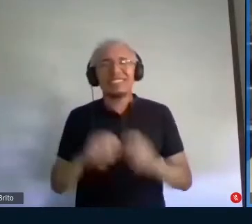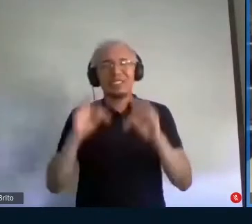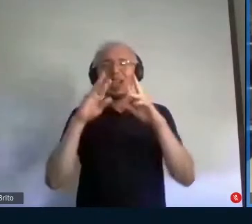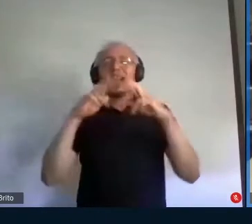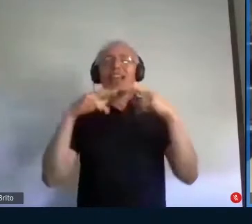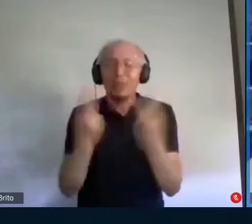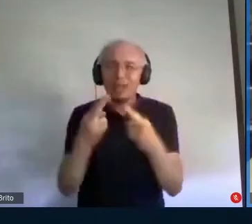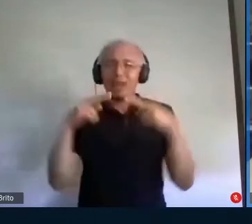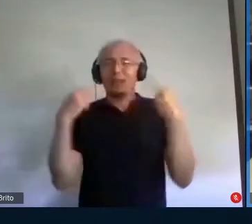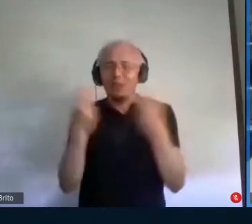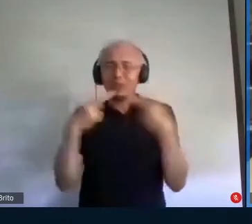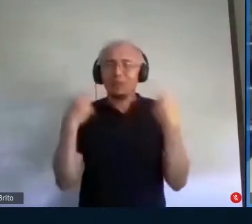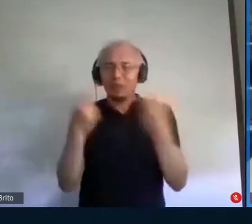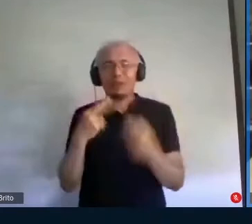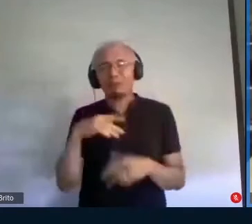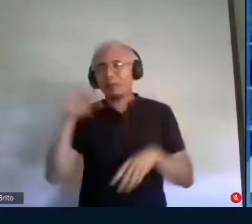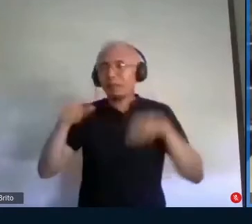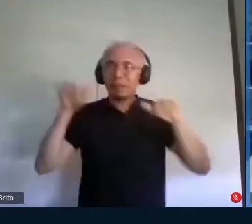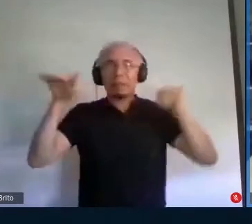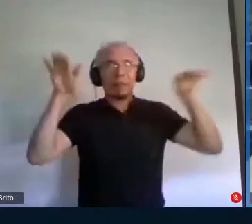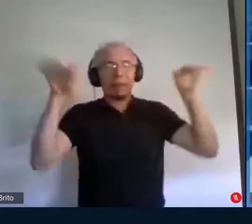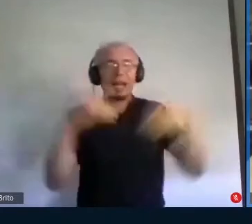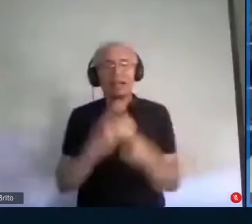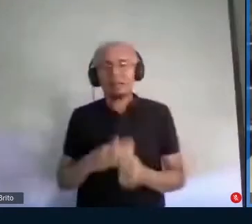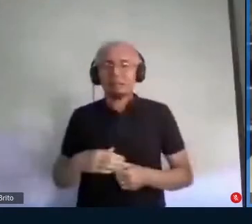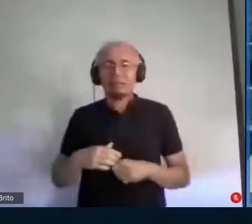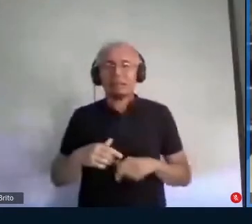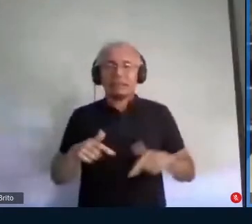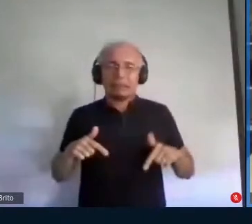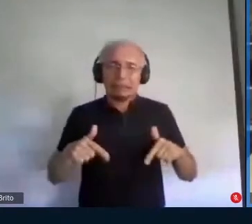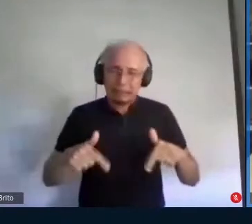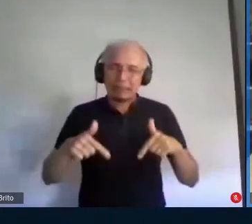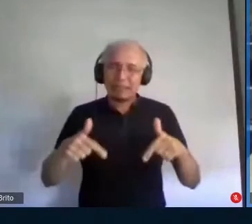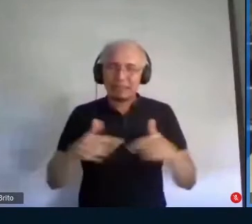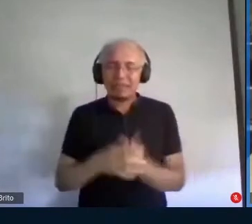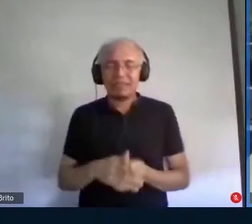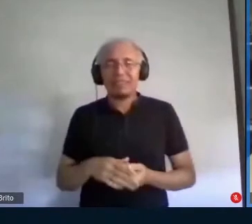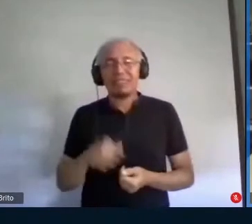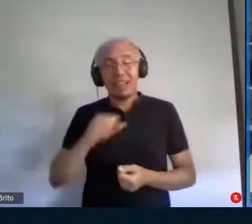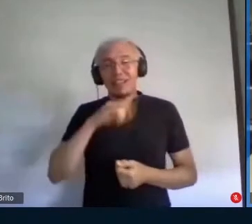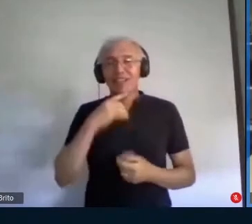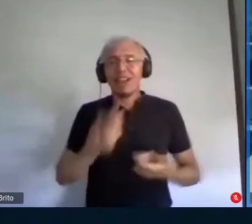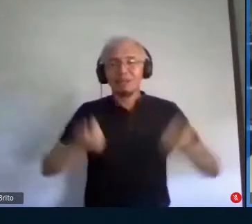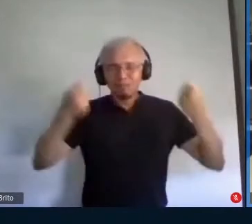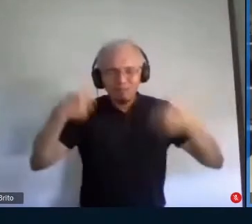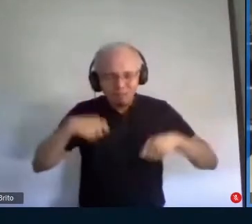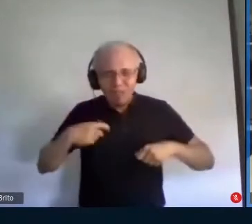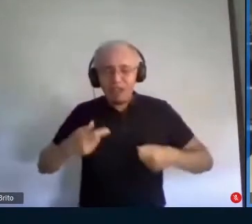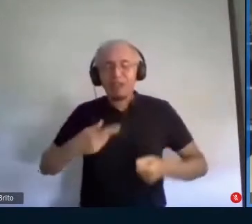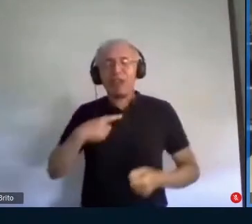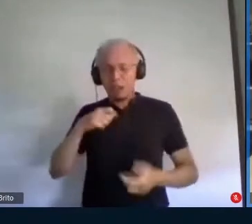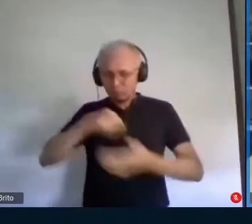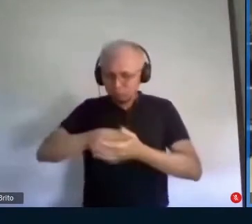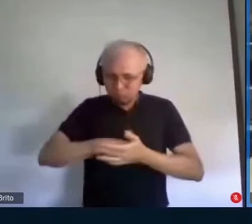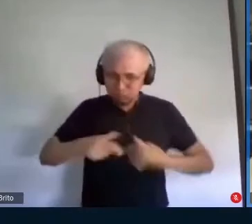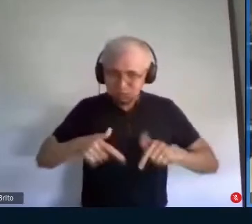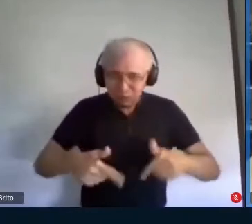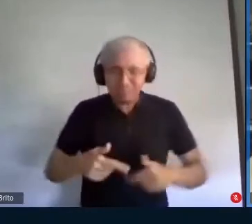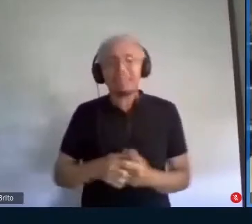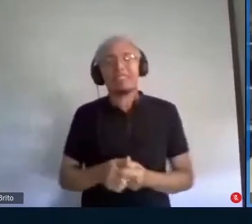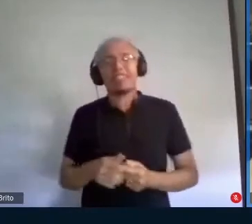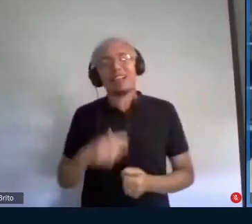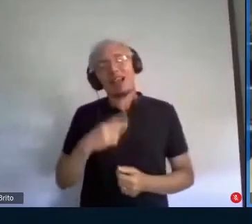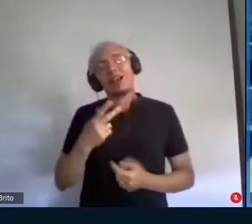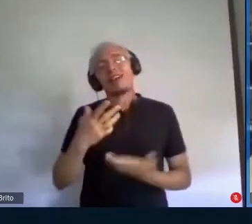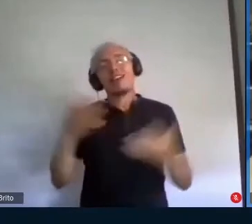reuniões, luta. Ele é uma pessoa que, quando veste a camisa, veste mesmo. Então, eu estou muito feliz do Marcos